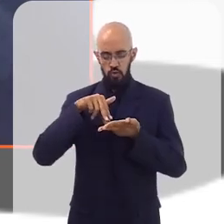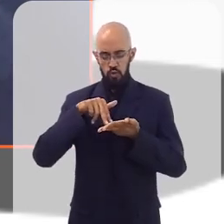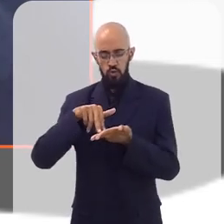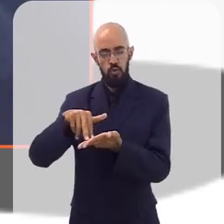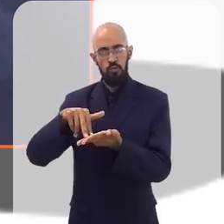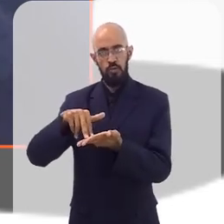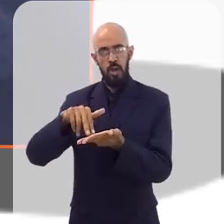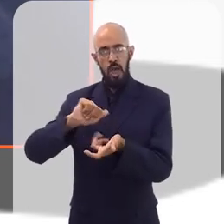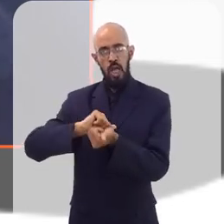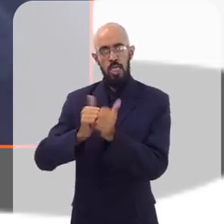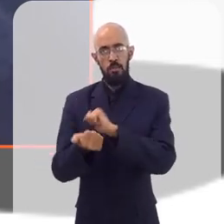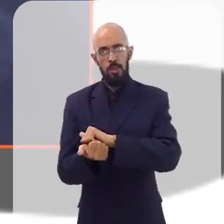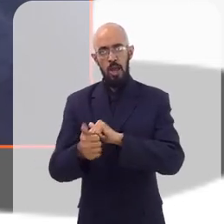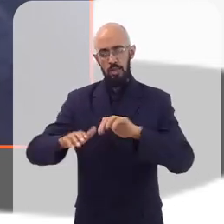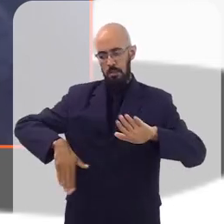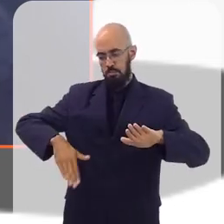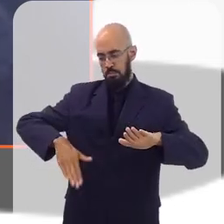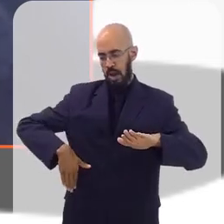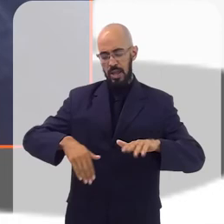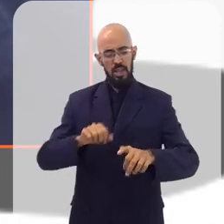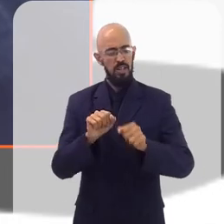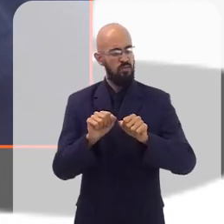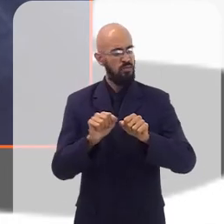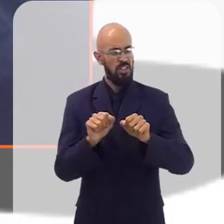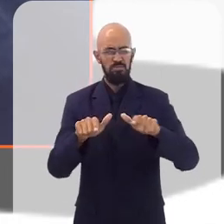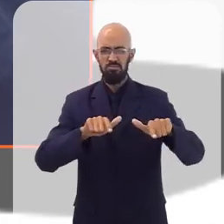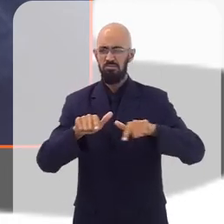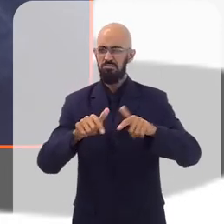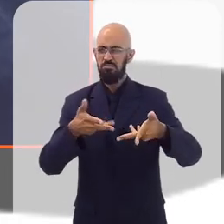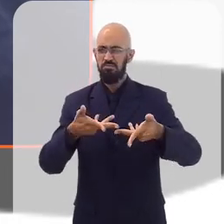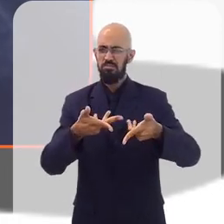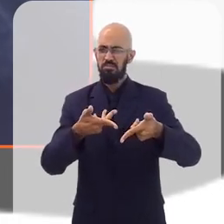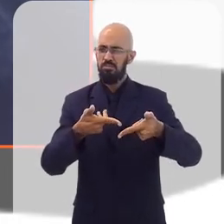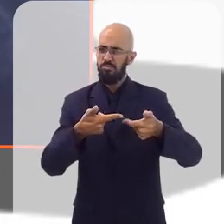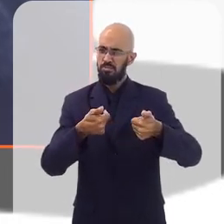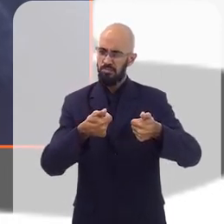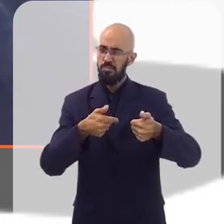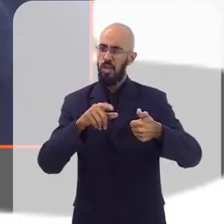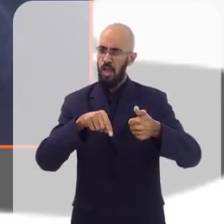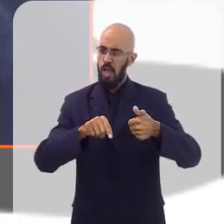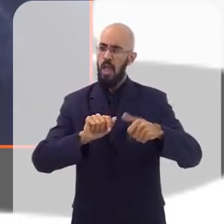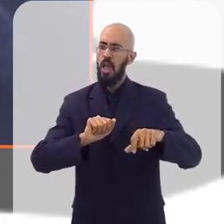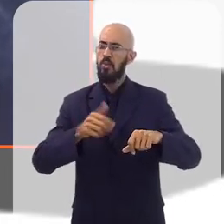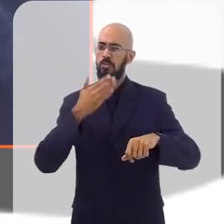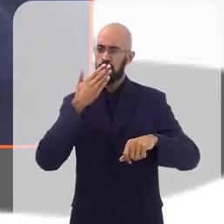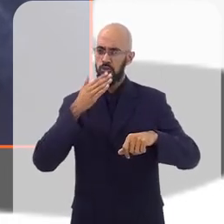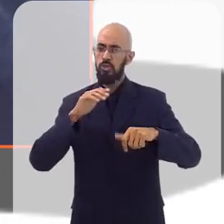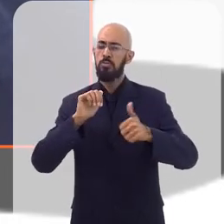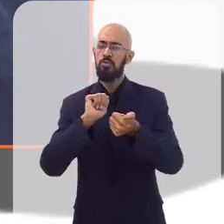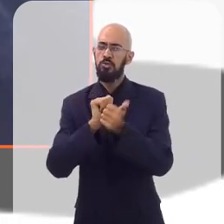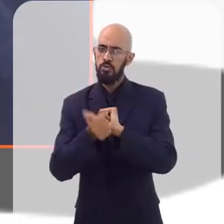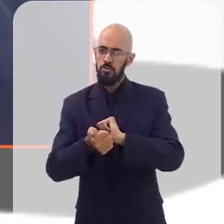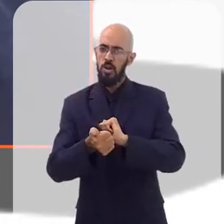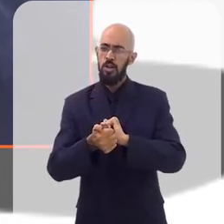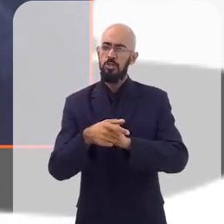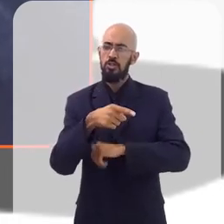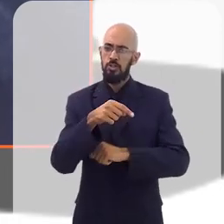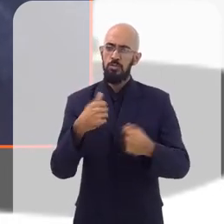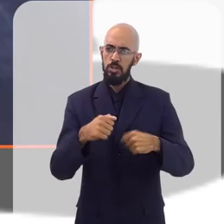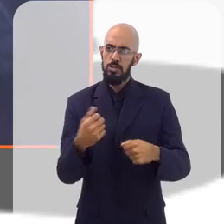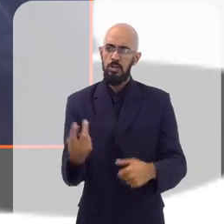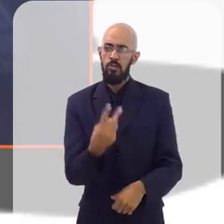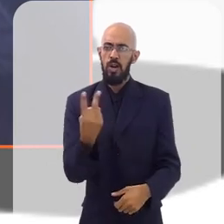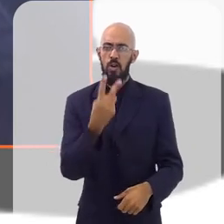de Surfe adaptado na praia e faz um belíssimo trabalho Ou seja é uma atividade física a gente